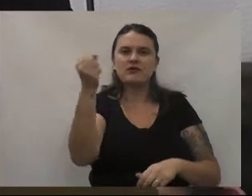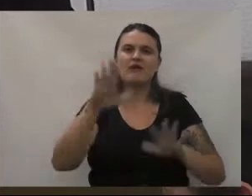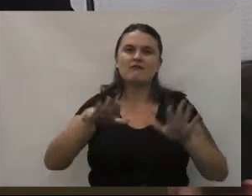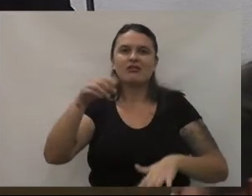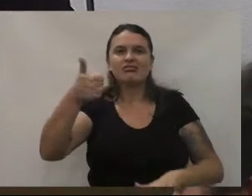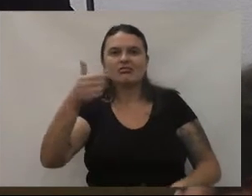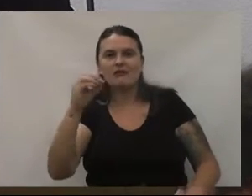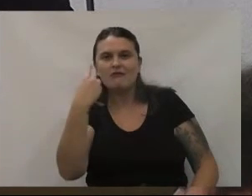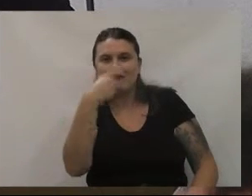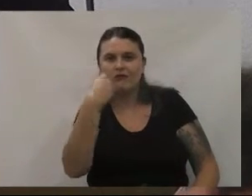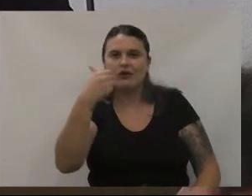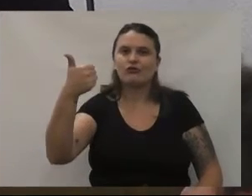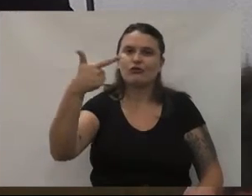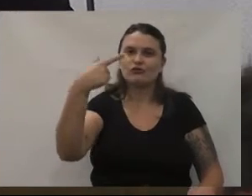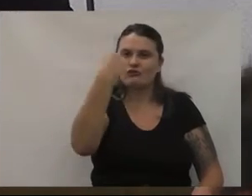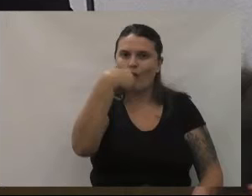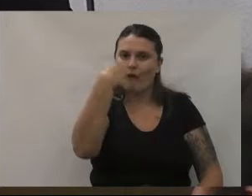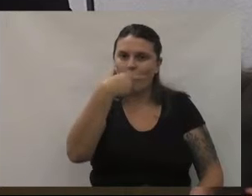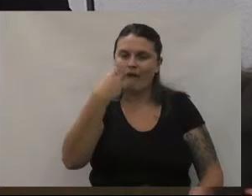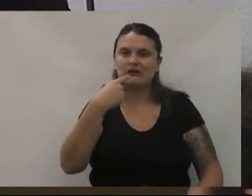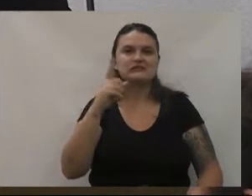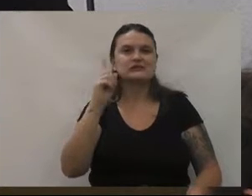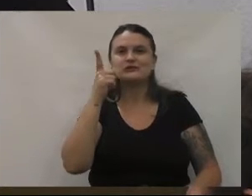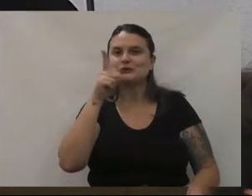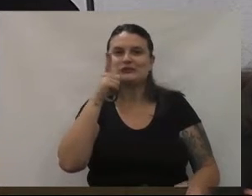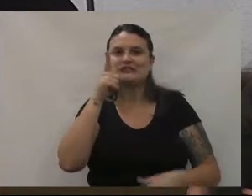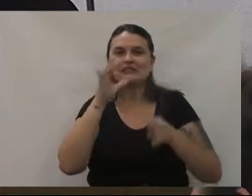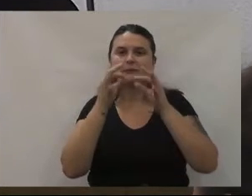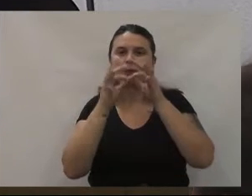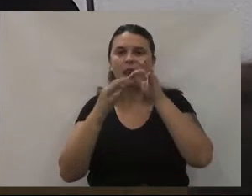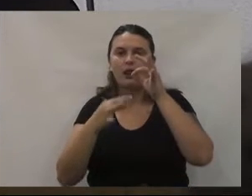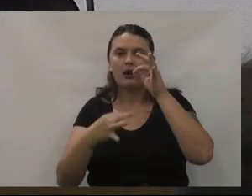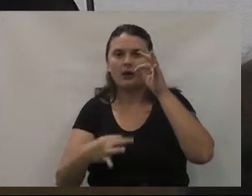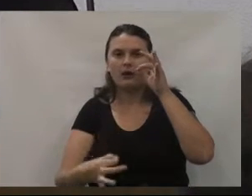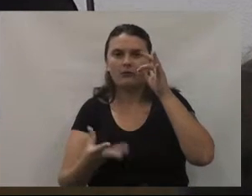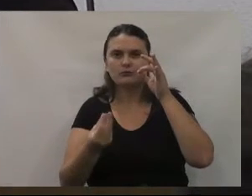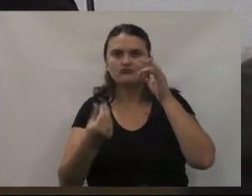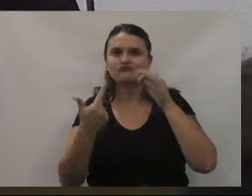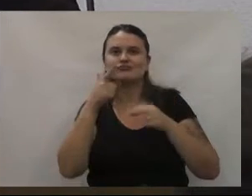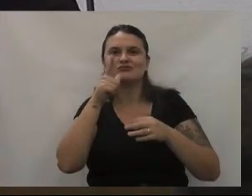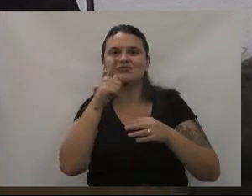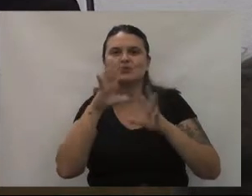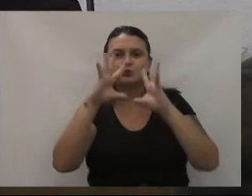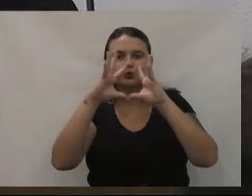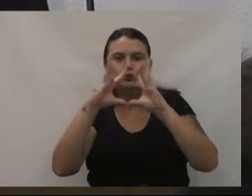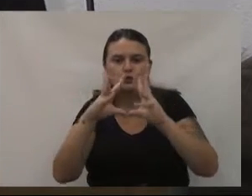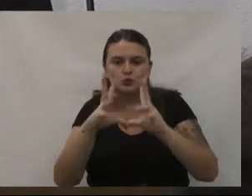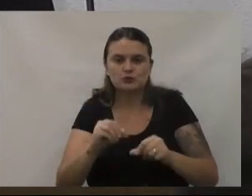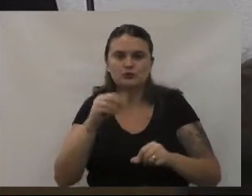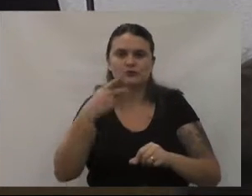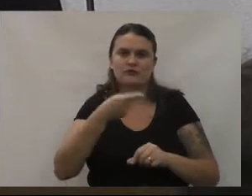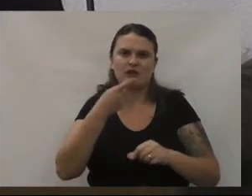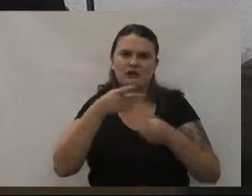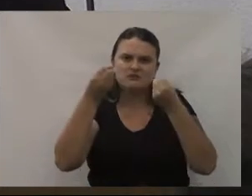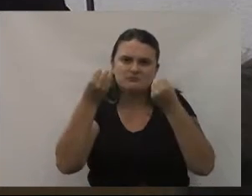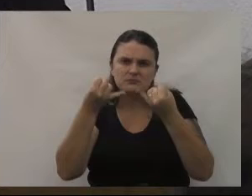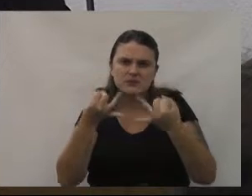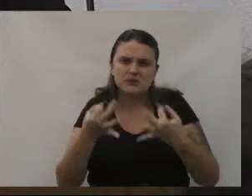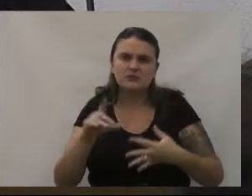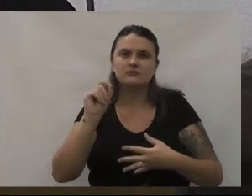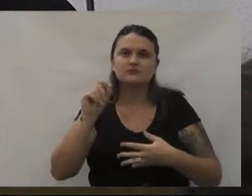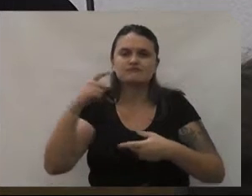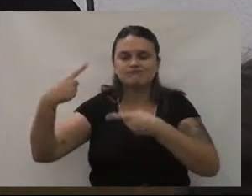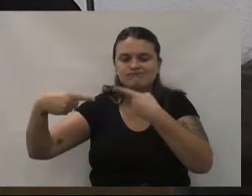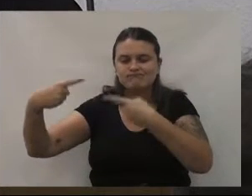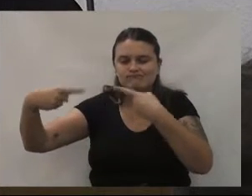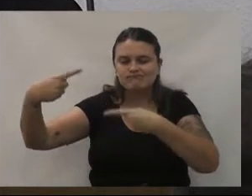horas de duração, a gente não chega a abordar nem um terço de tudo aquilo que está sendo